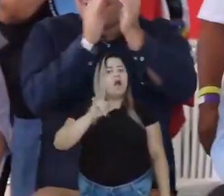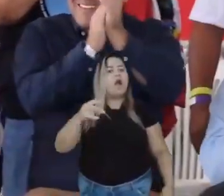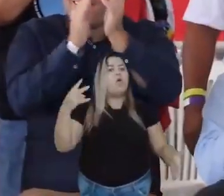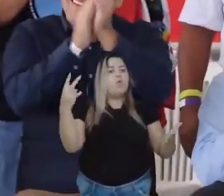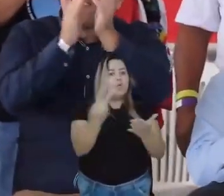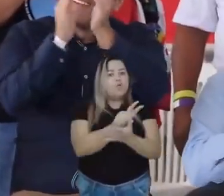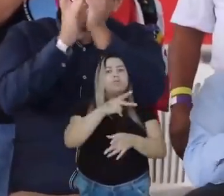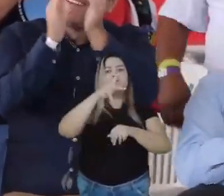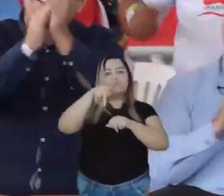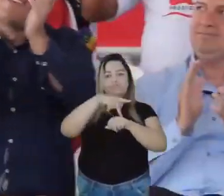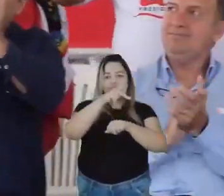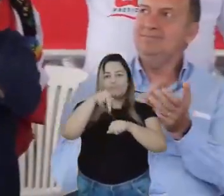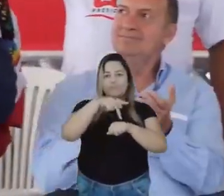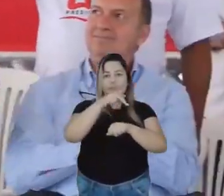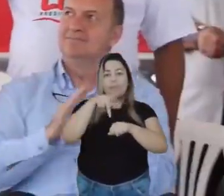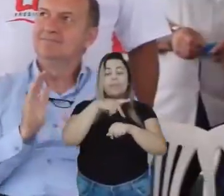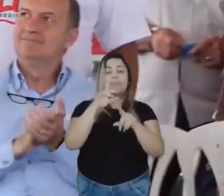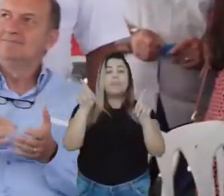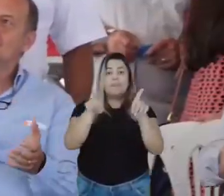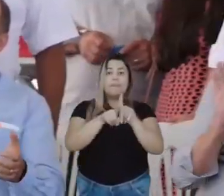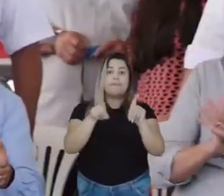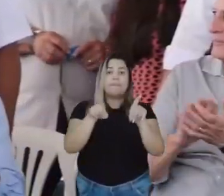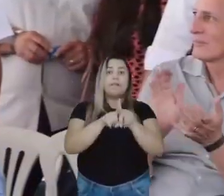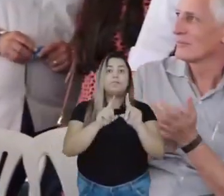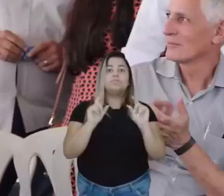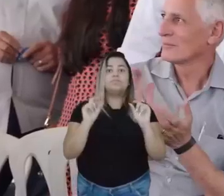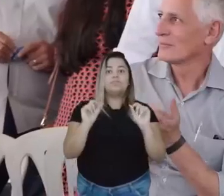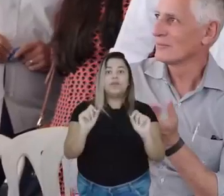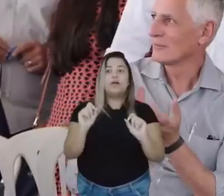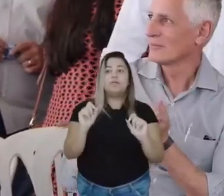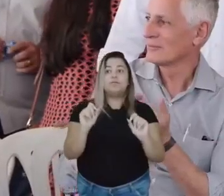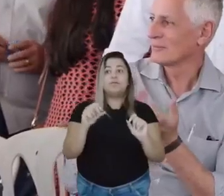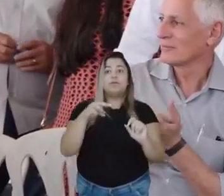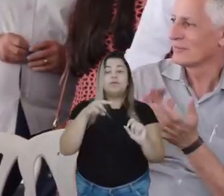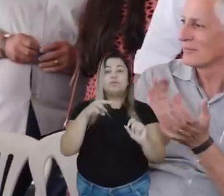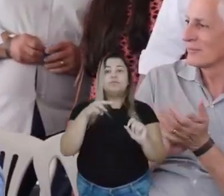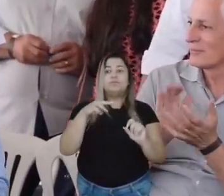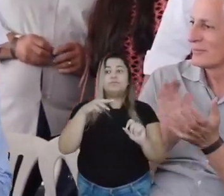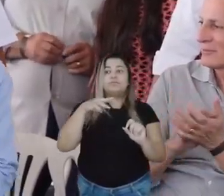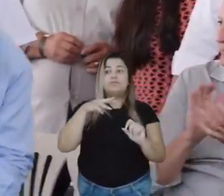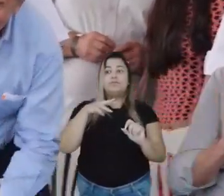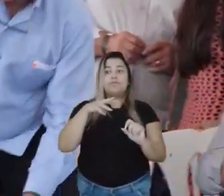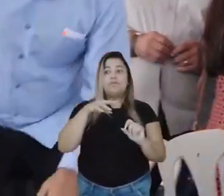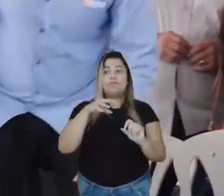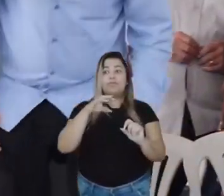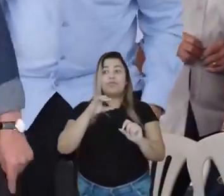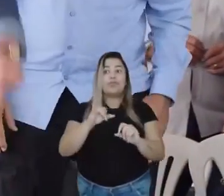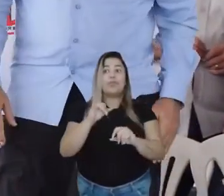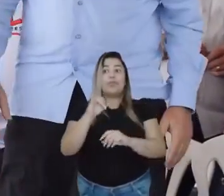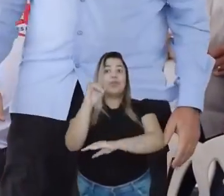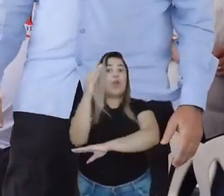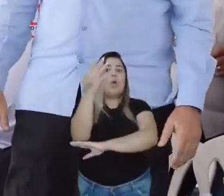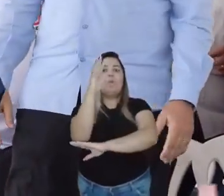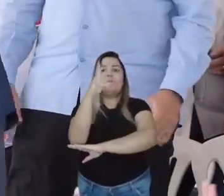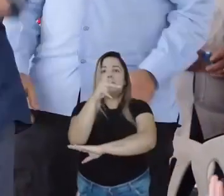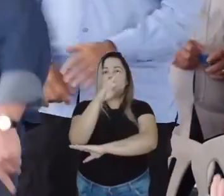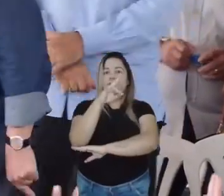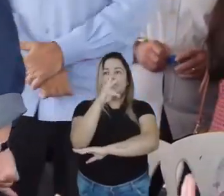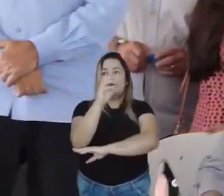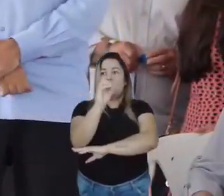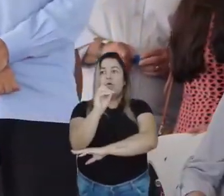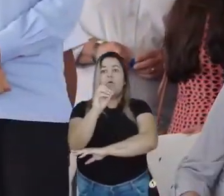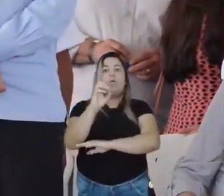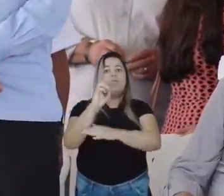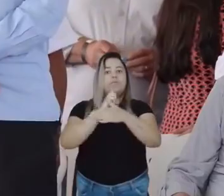acontecer. O Mário vai voltar a ganhar mais dinheiro. Os empresários vão ganhar mais dinheiro, vocês vão ganhar